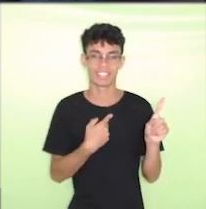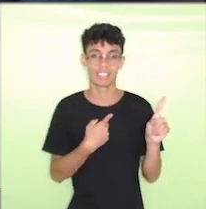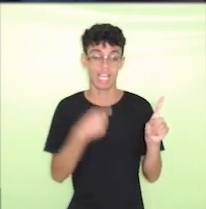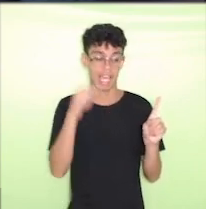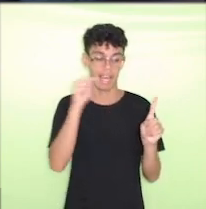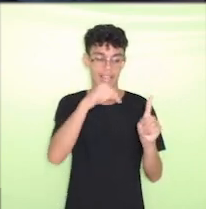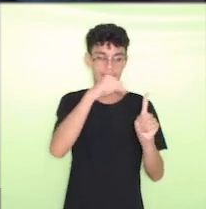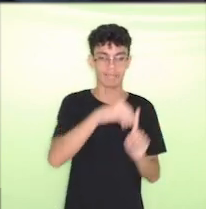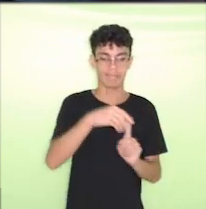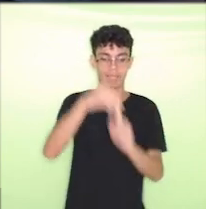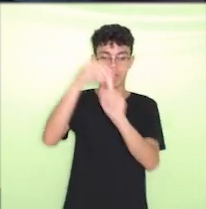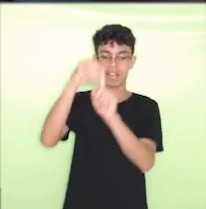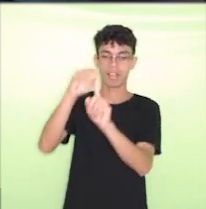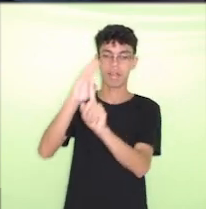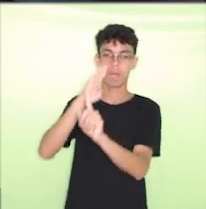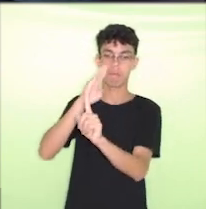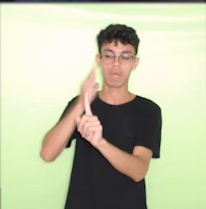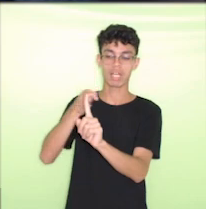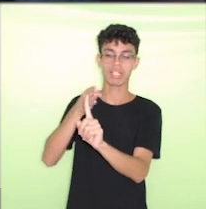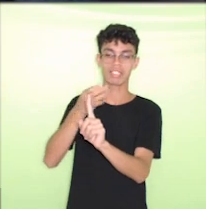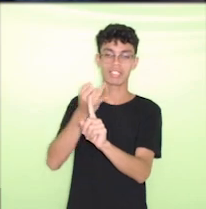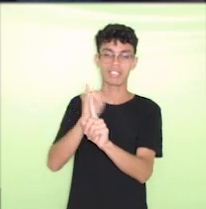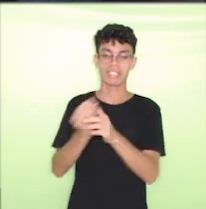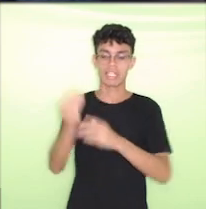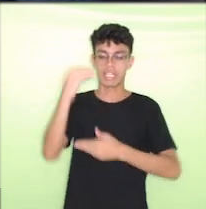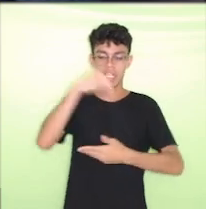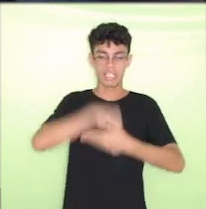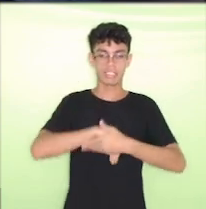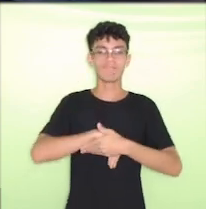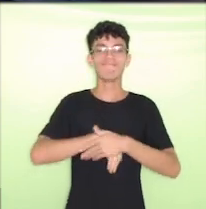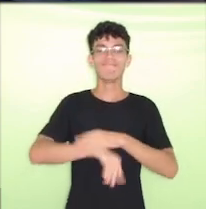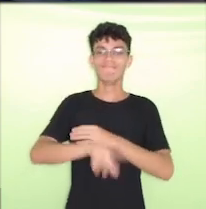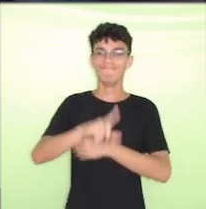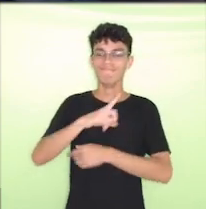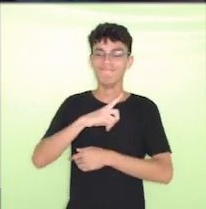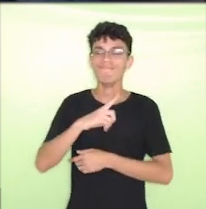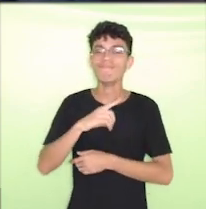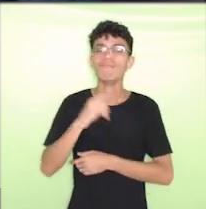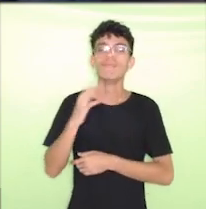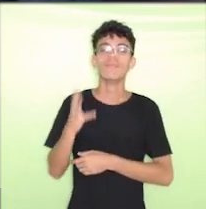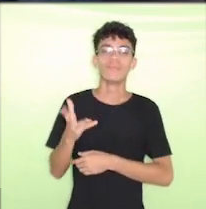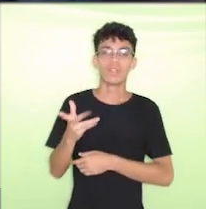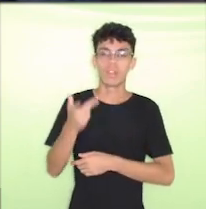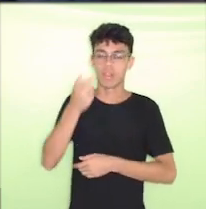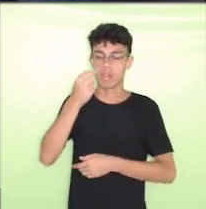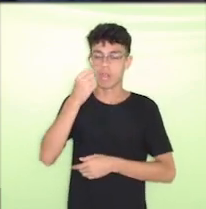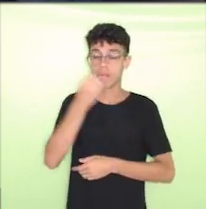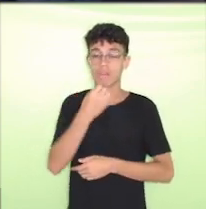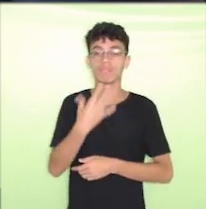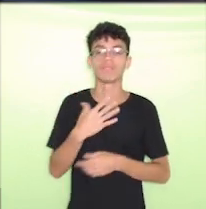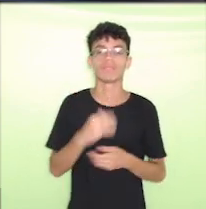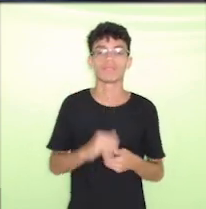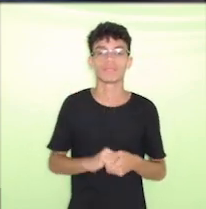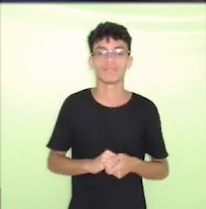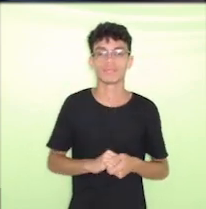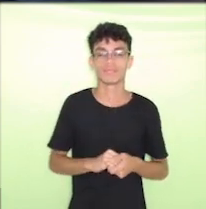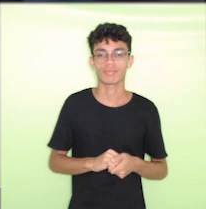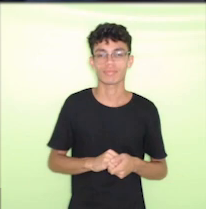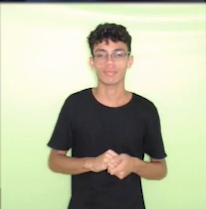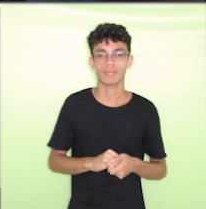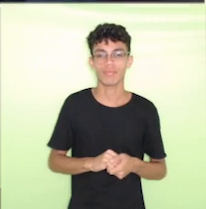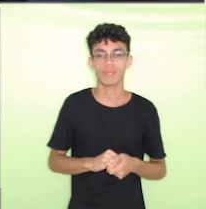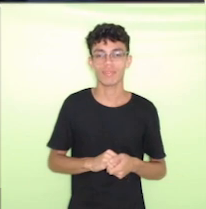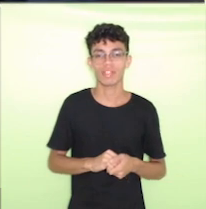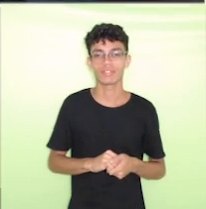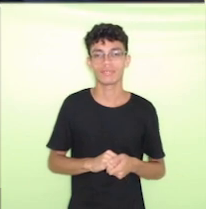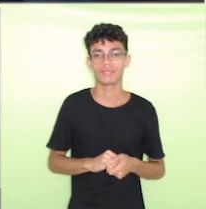das outras. Quem sabe se existe dentro dela certa ambição louvável? Ambição?